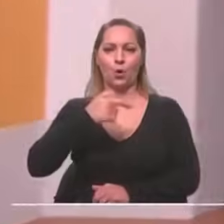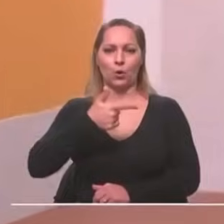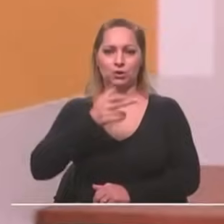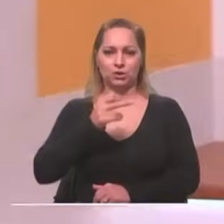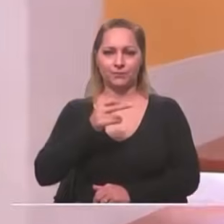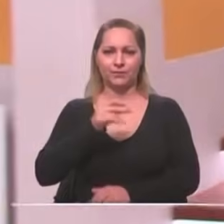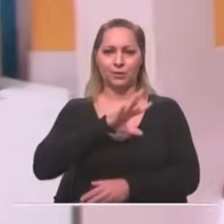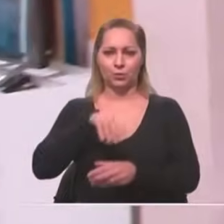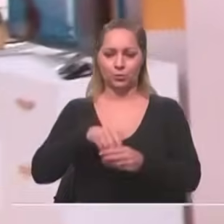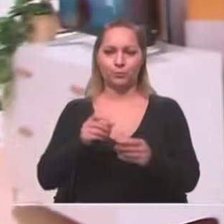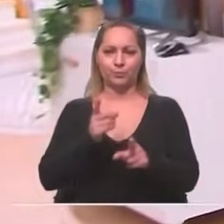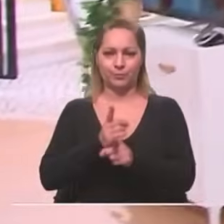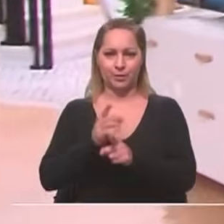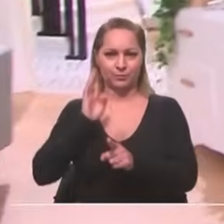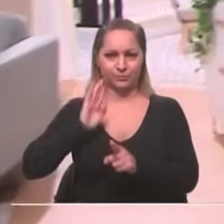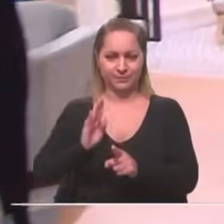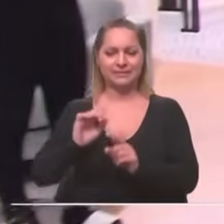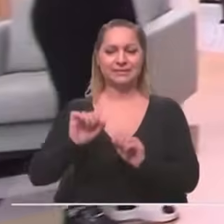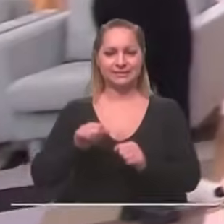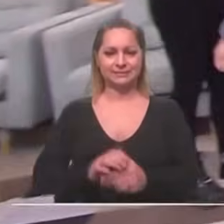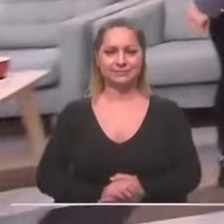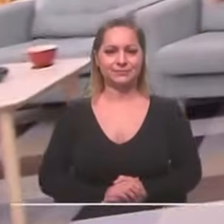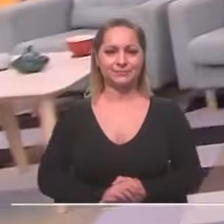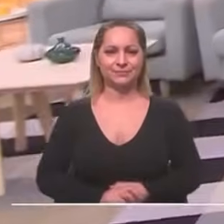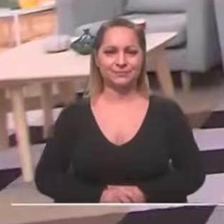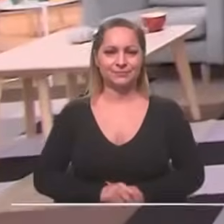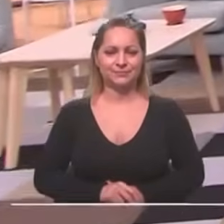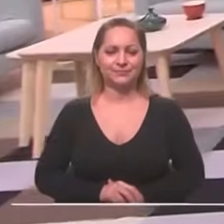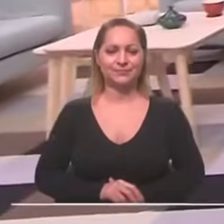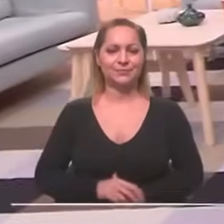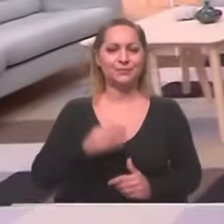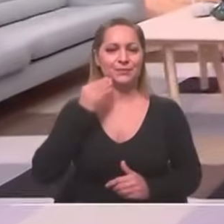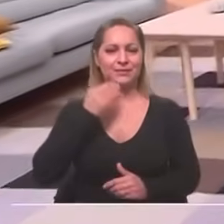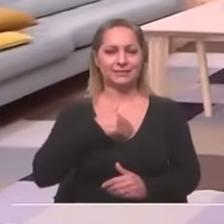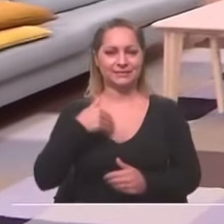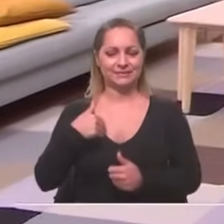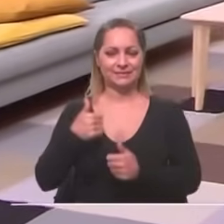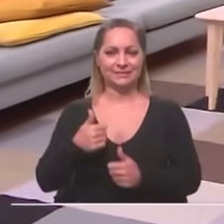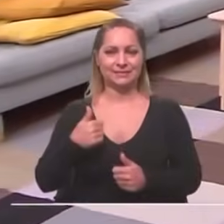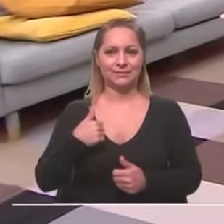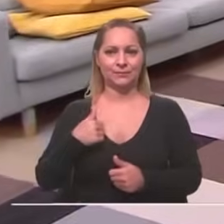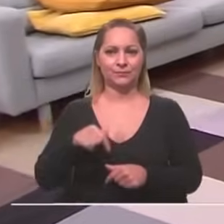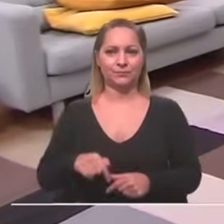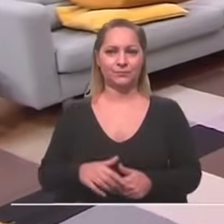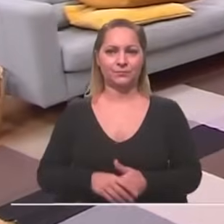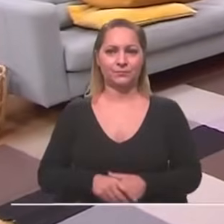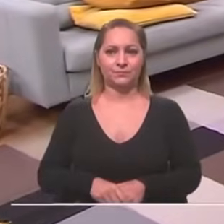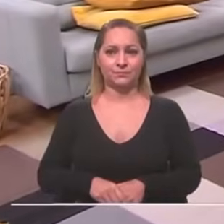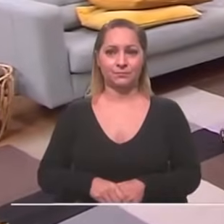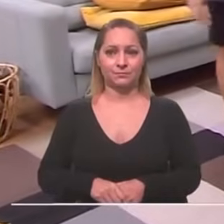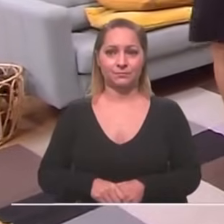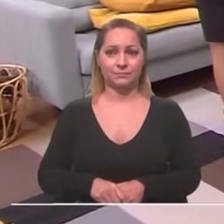do mesmo ramo do Exército. Sim. Muito bem, faça o favor. Olá, Sargento-chefe, como está? Bem, eu fui aqui apanhado, olá, não estava nada à